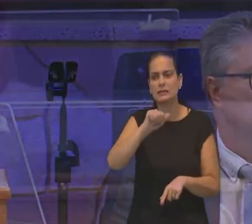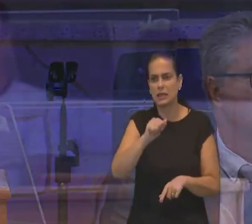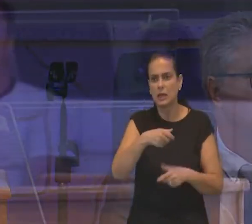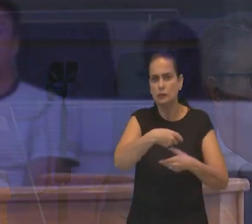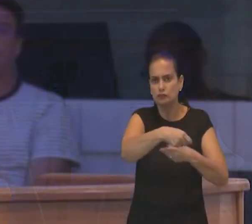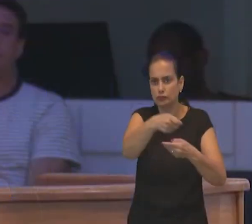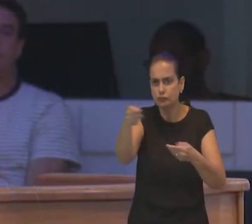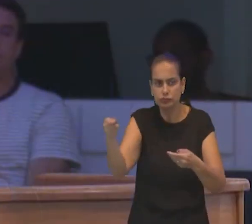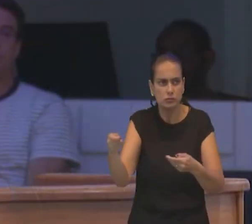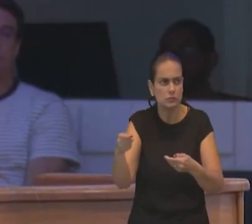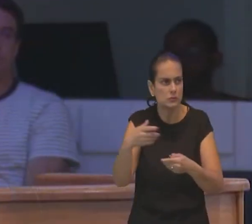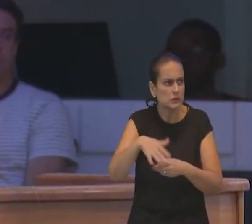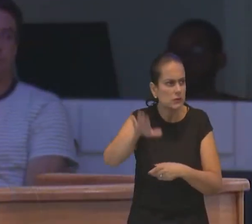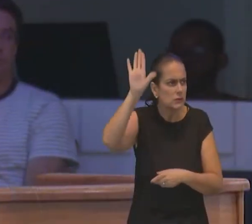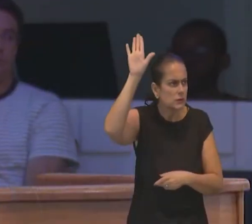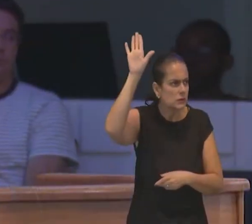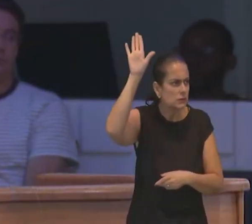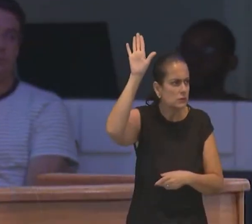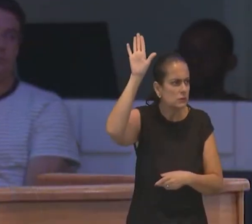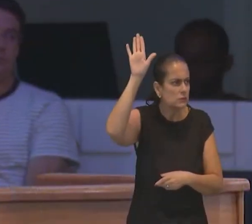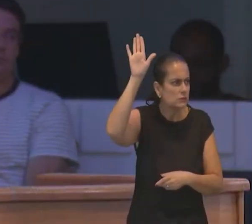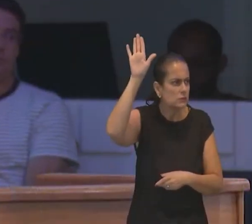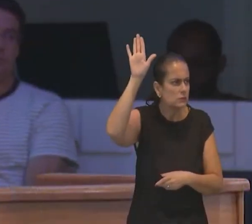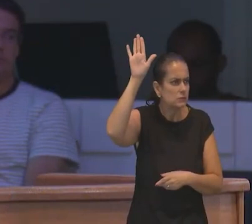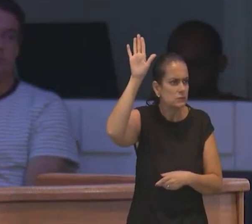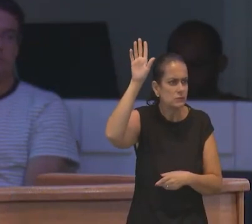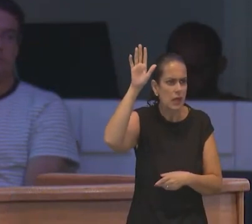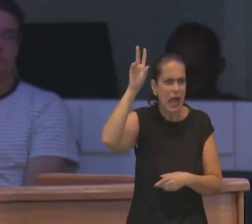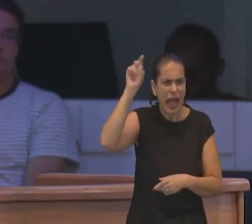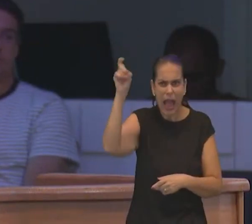Levanta suas mãos alto aí para